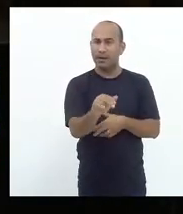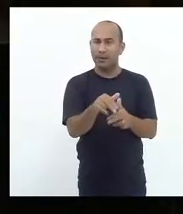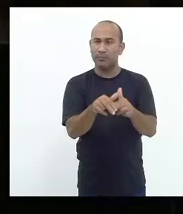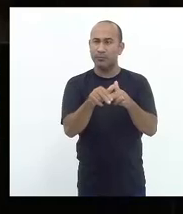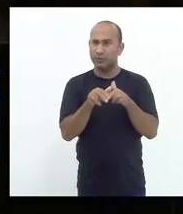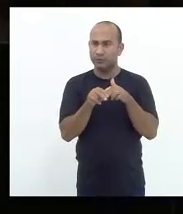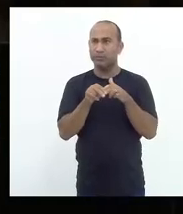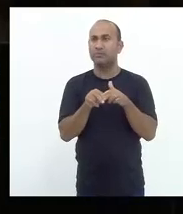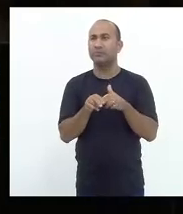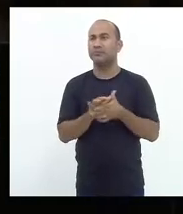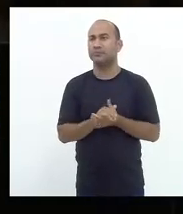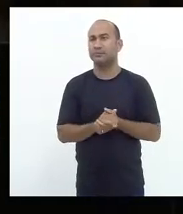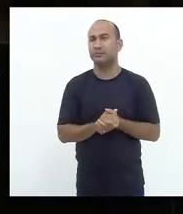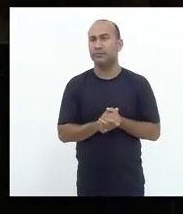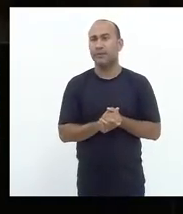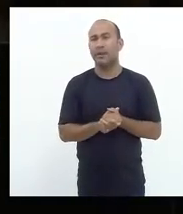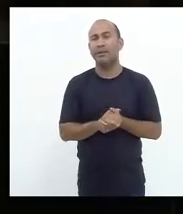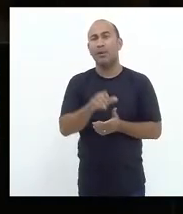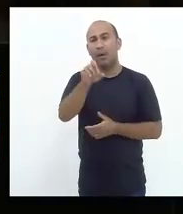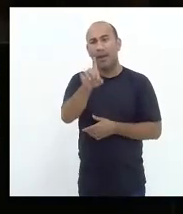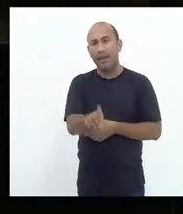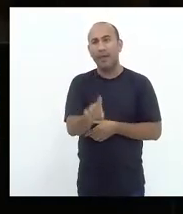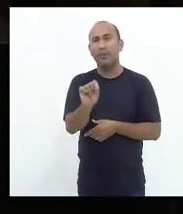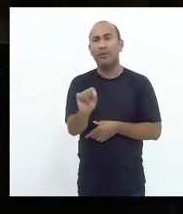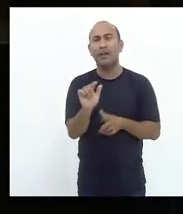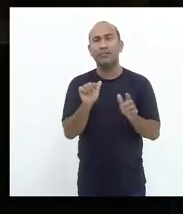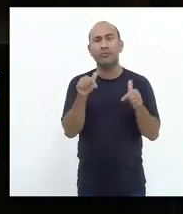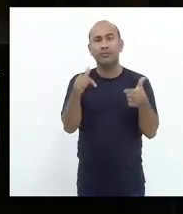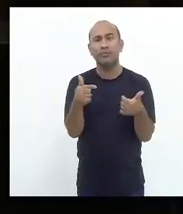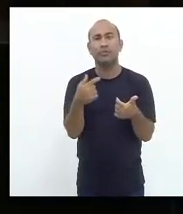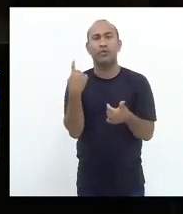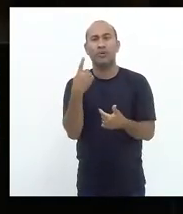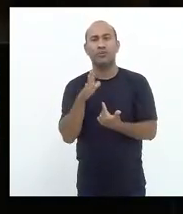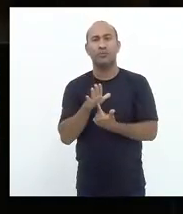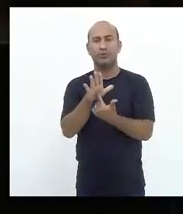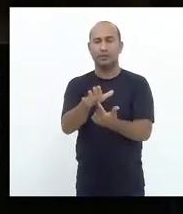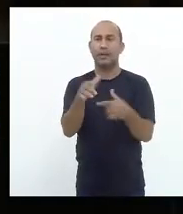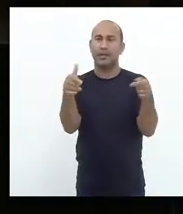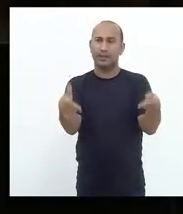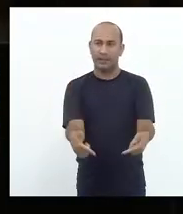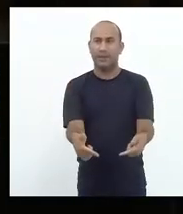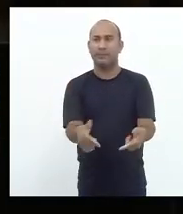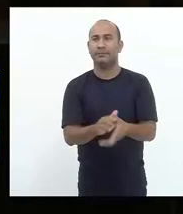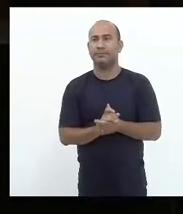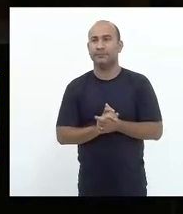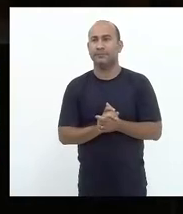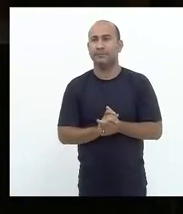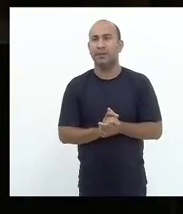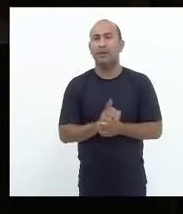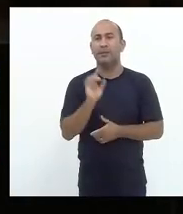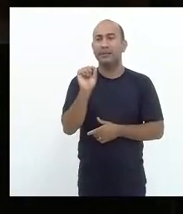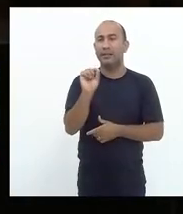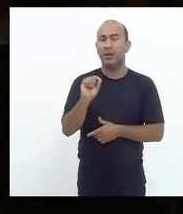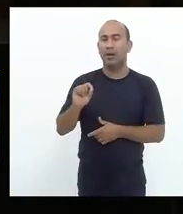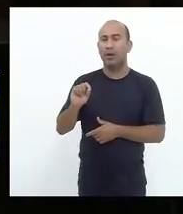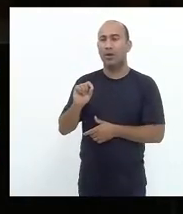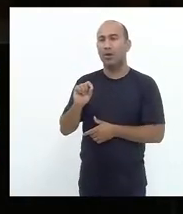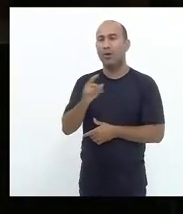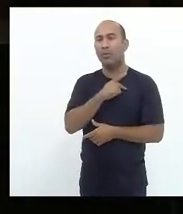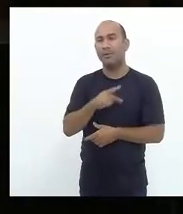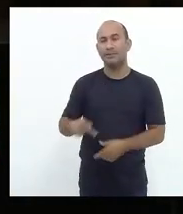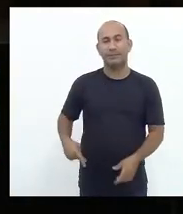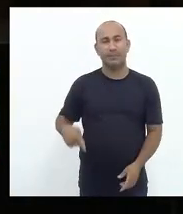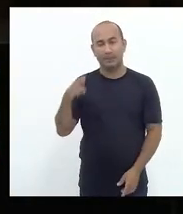Provent Senior. Então, é essa situação que estamos colocadas, onde o presidente da